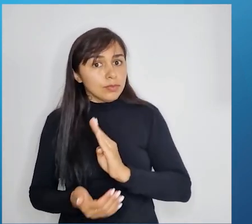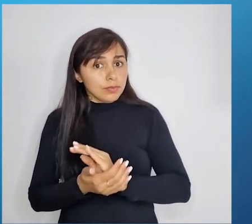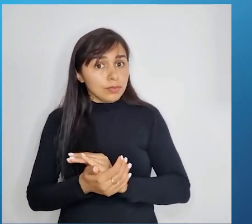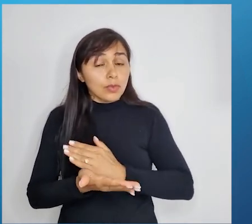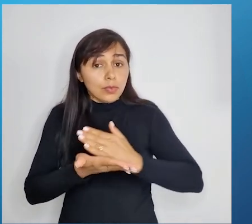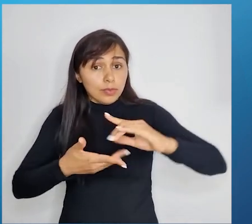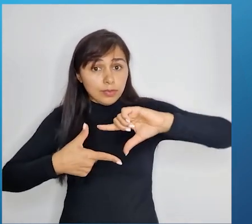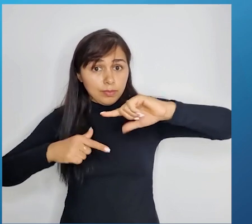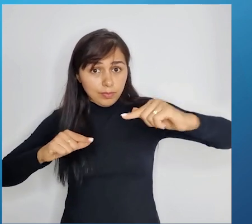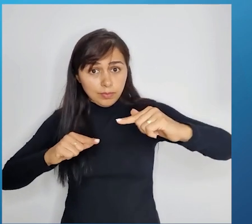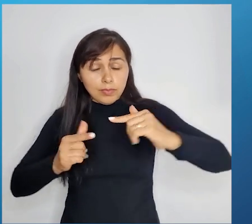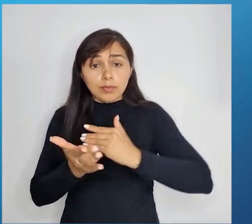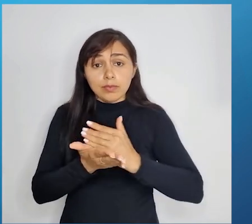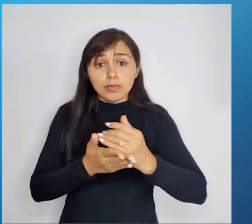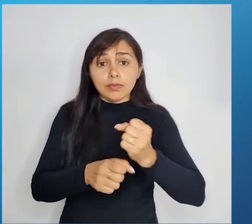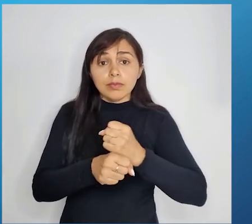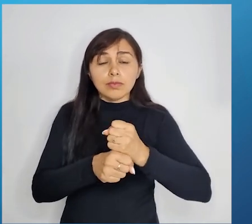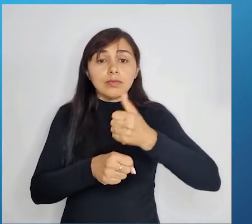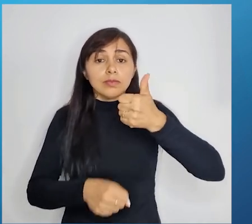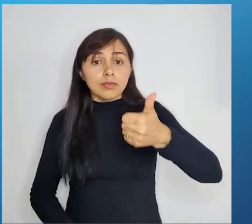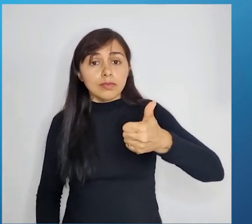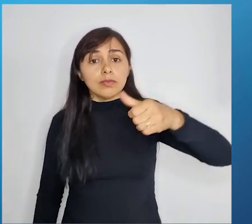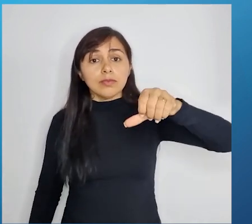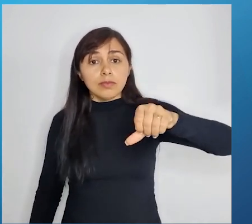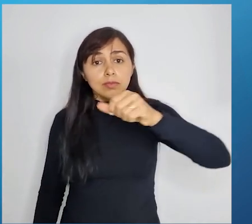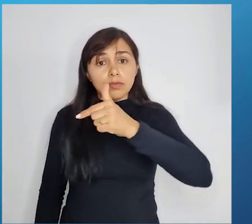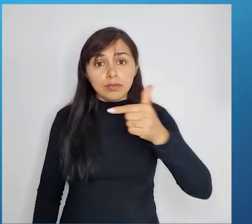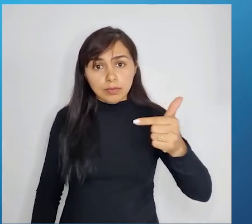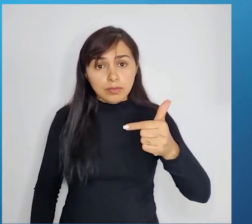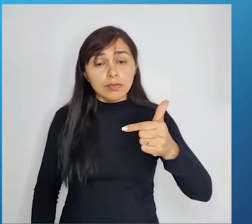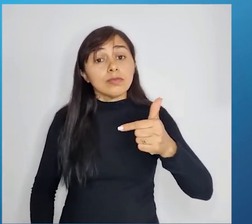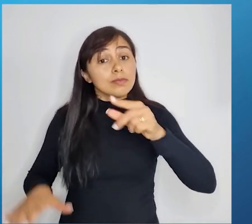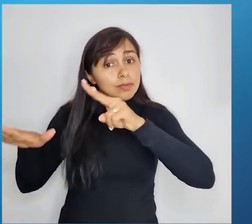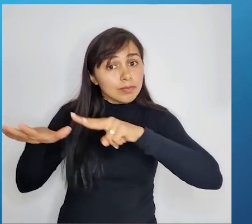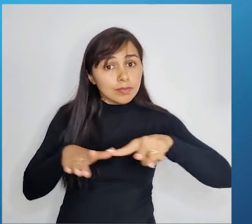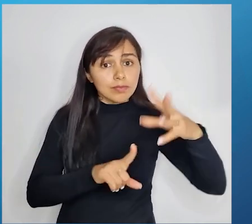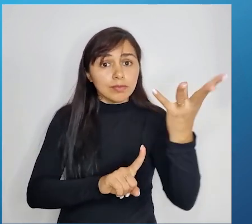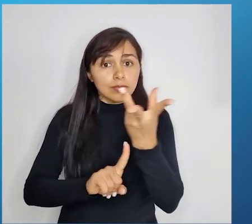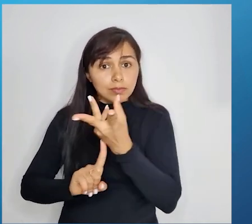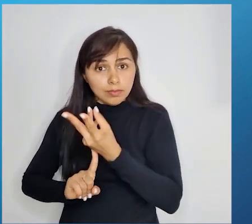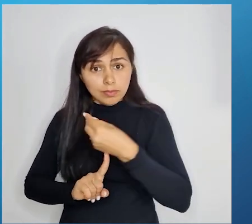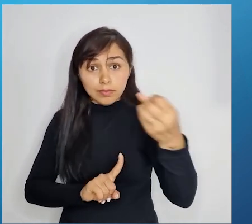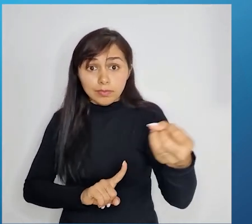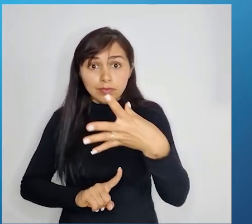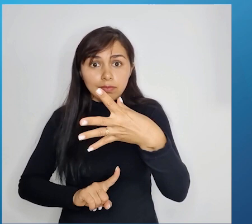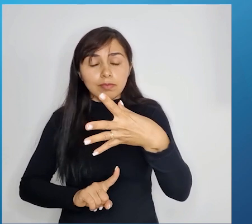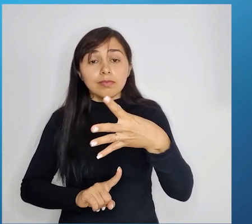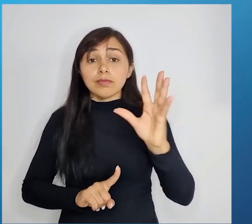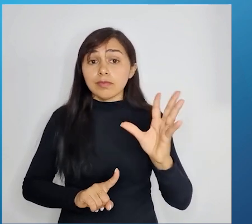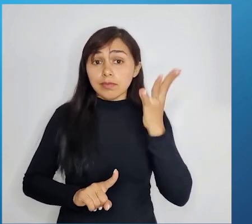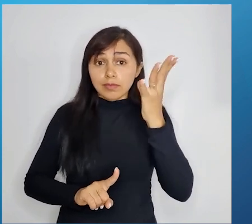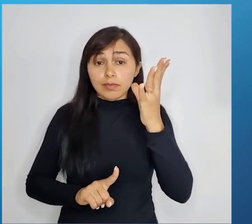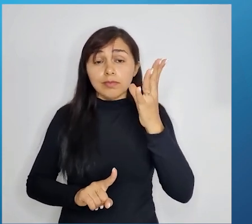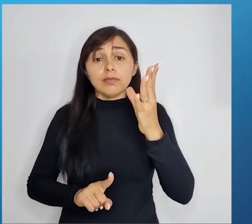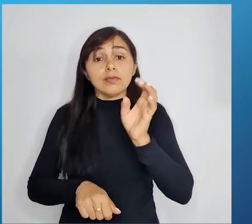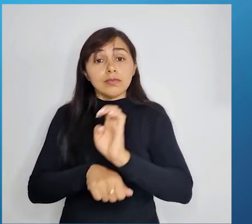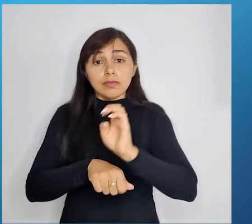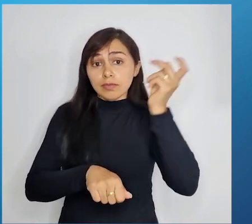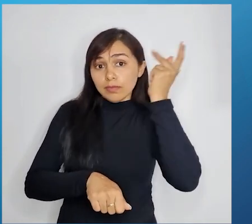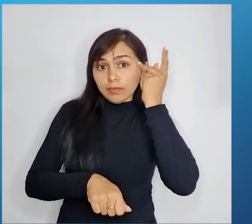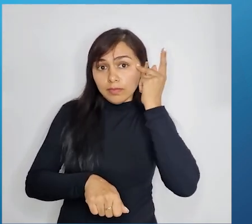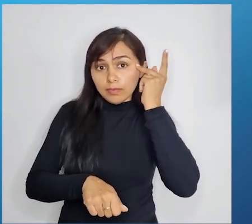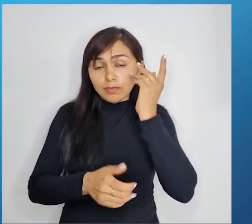em 1922, com a Semana da Arte Moderna, um evento que ocorreu em São Paulo e que marcou